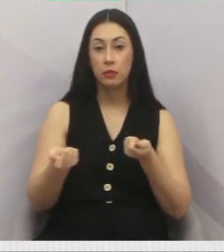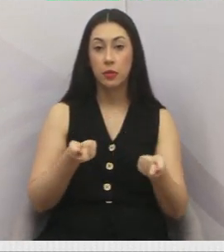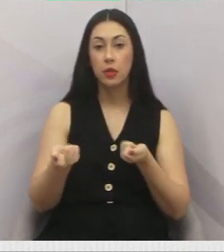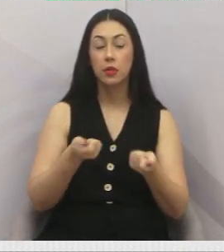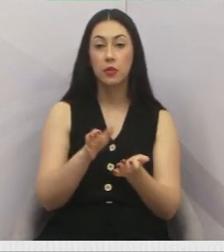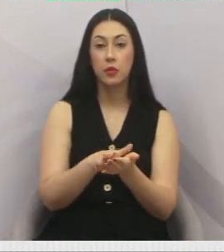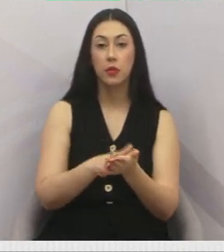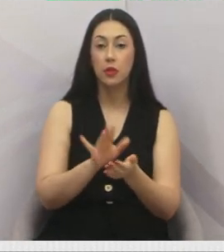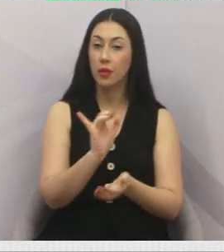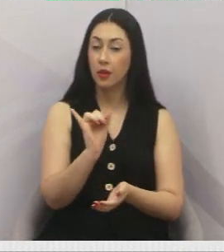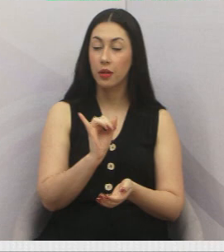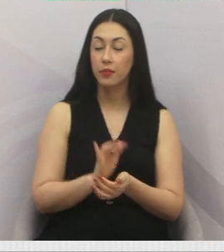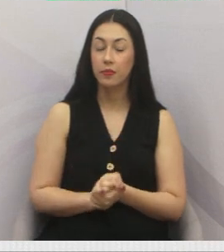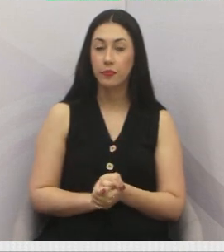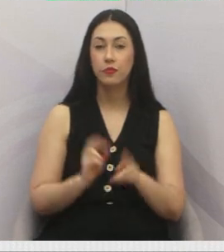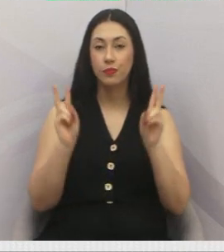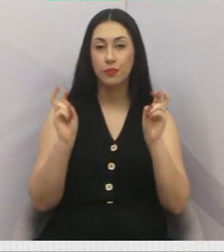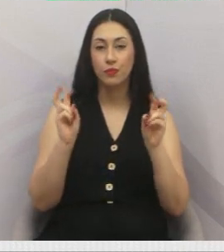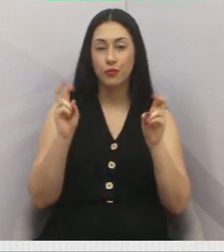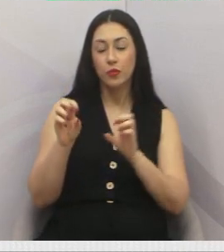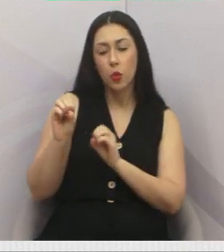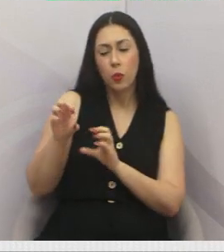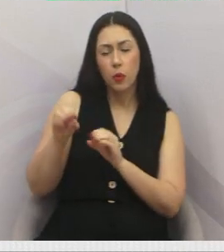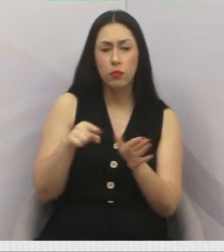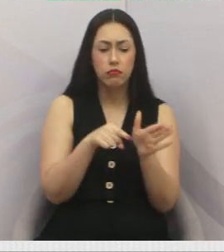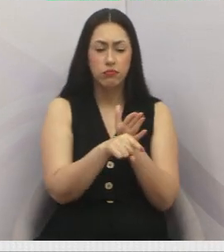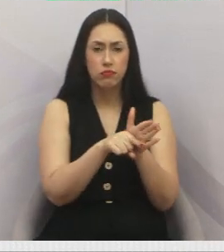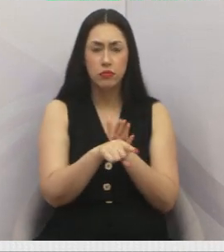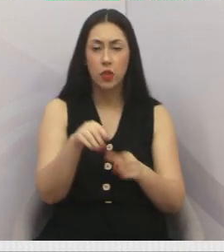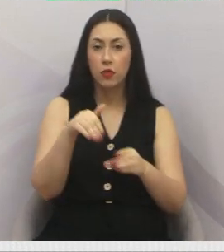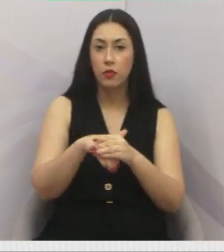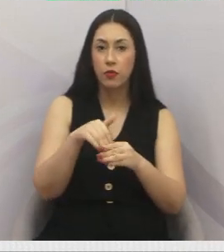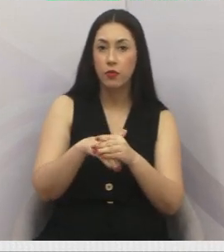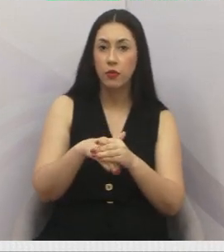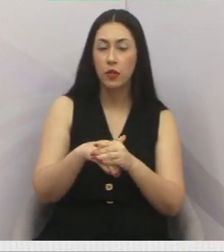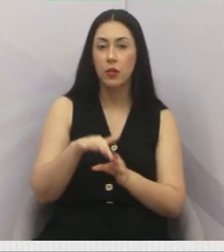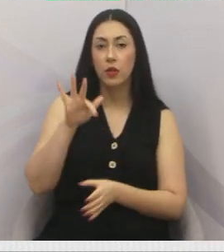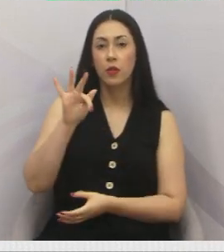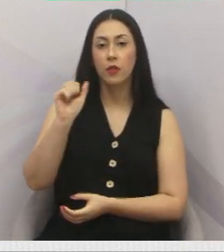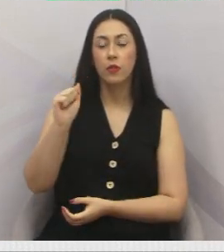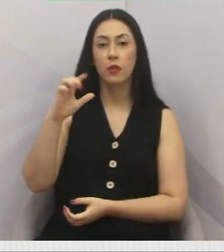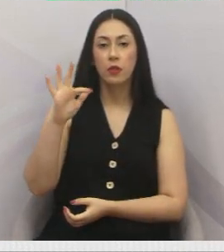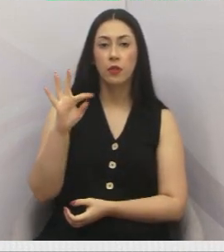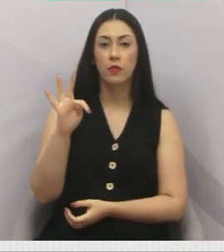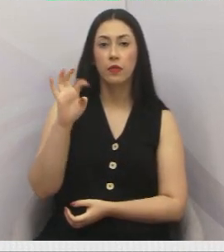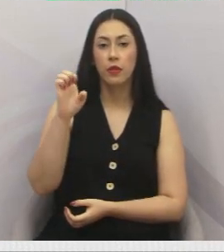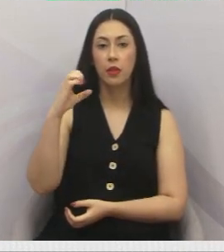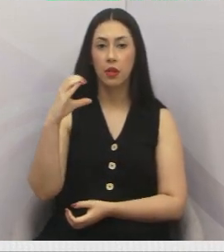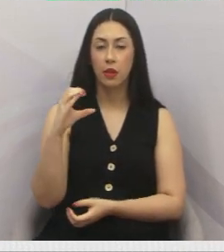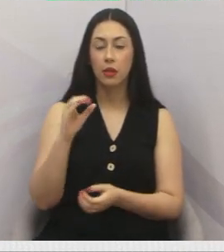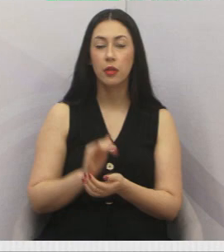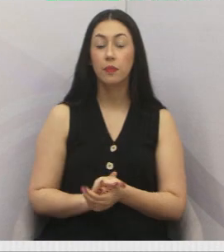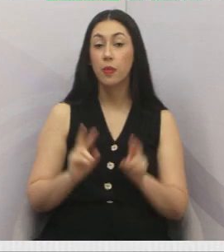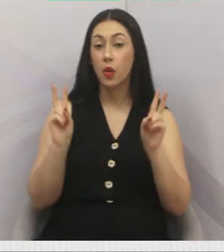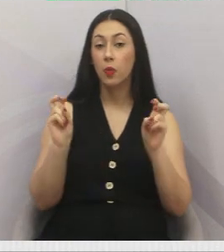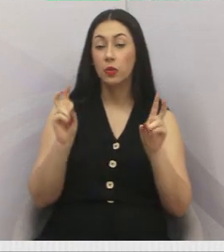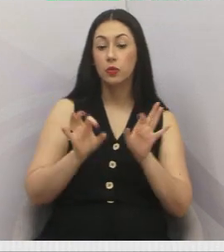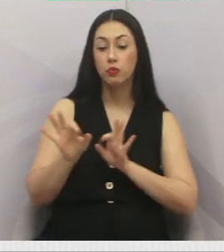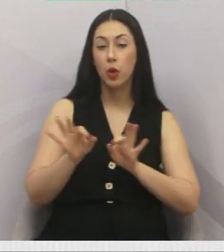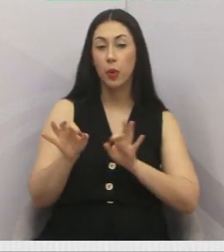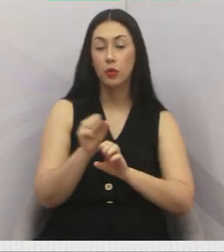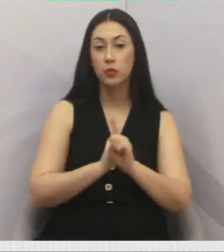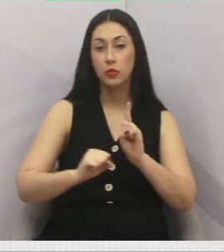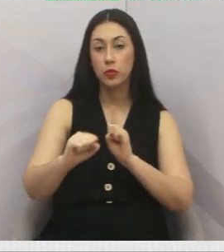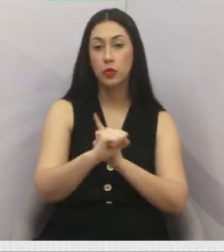Jacareí. Segmento Entidades Acadêmicas e de Pesquisas. Um voto para a FATEC Jacareí. Segmento Organização da Sociedade